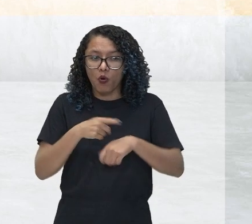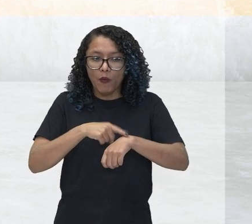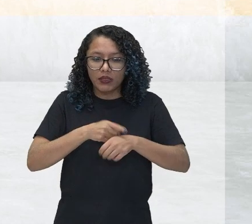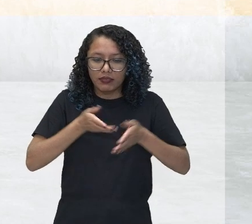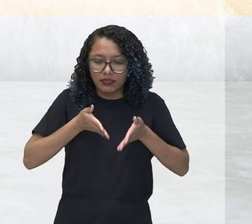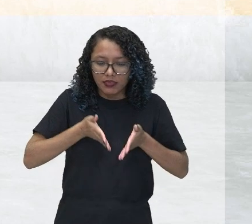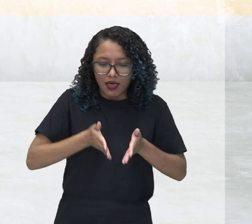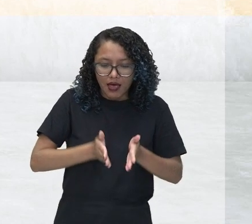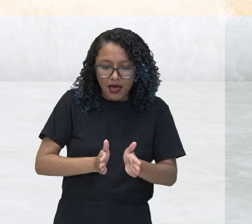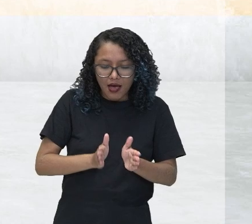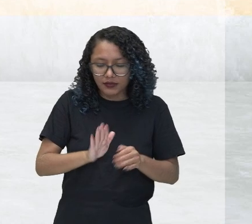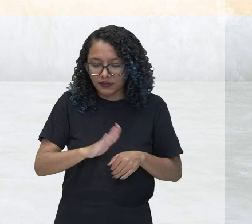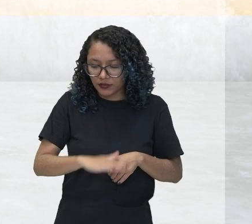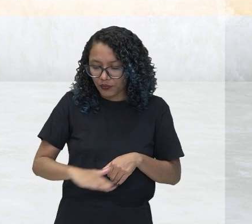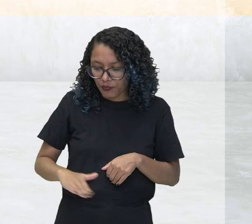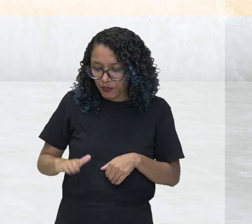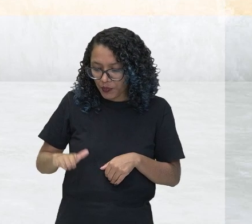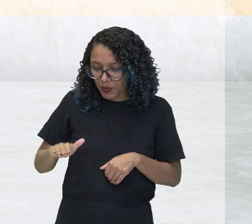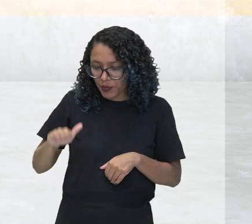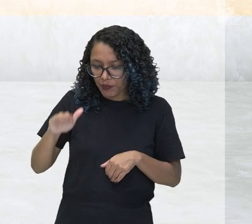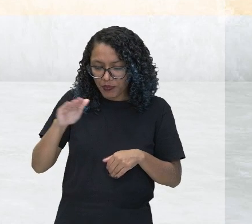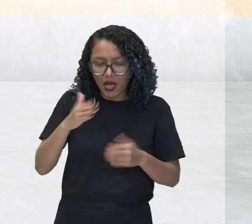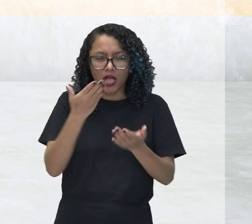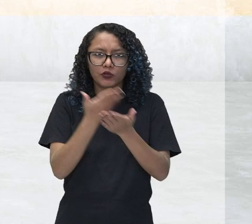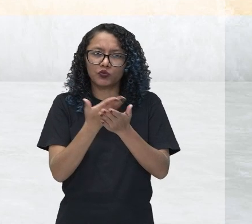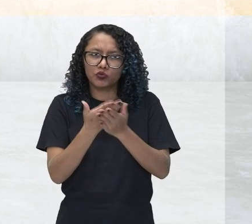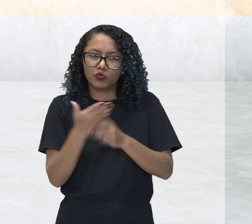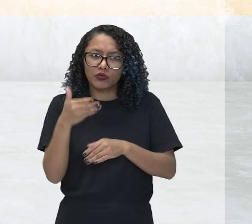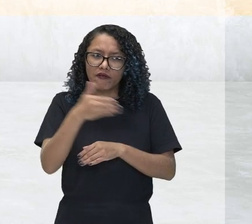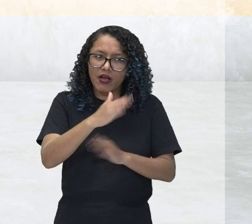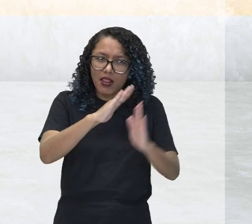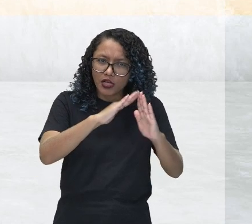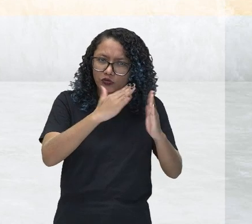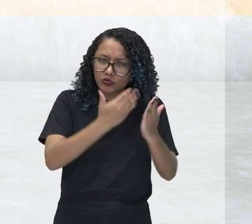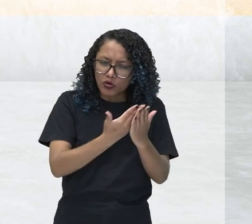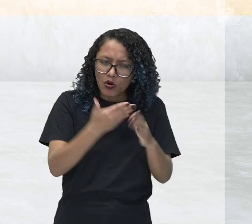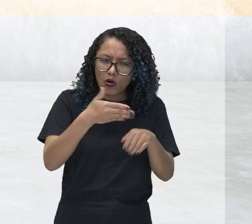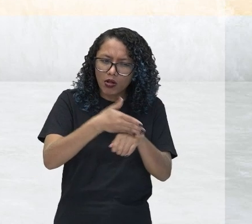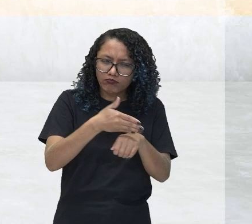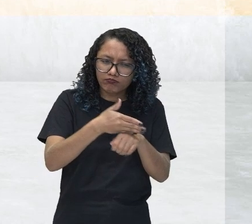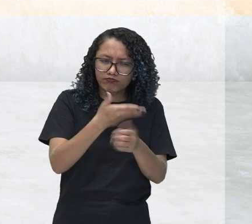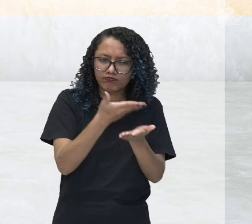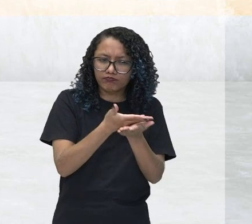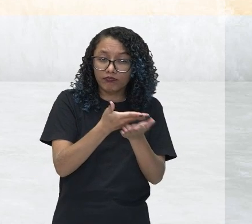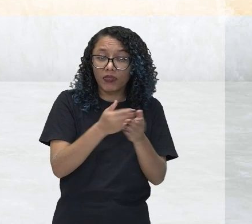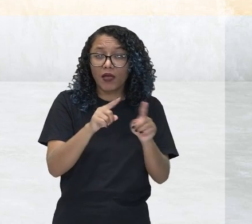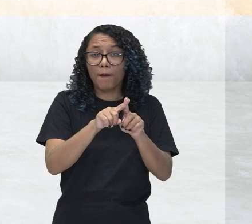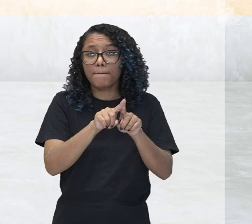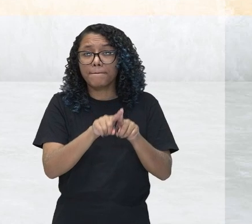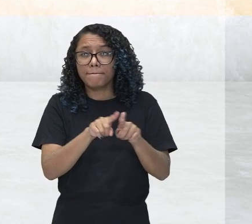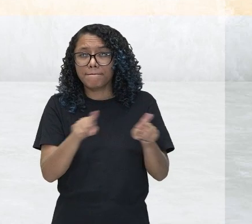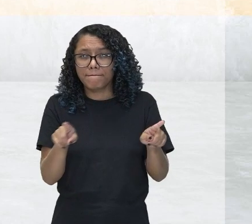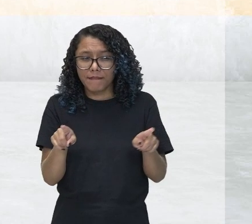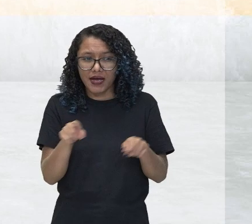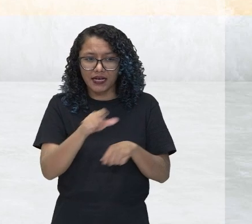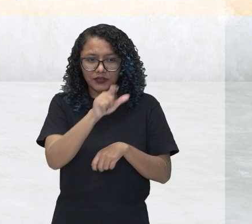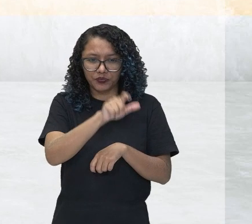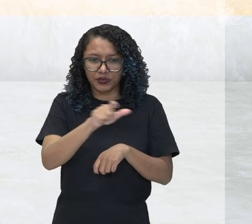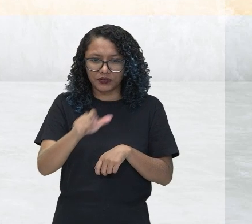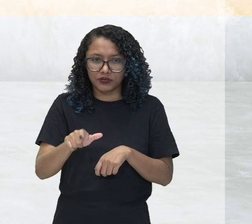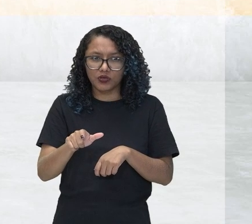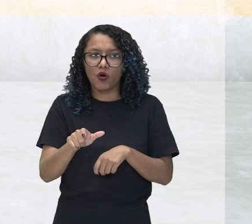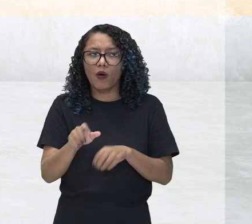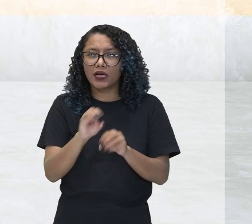a gente estuda, né, vai para a escola e tudo mais, mas nenhum de nós precisou fazer um curso